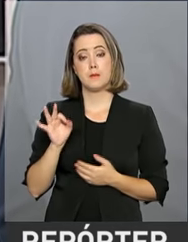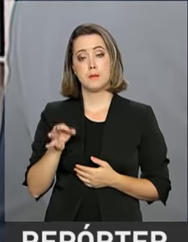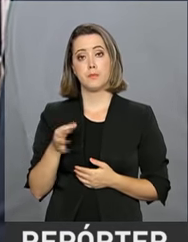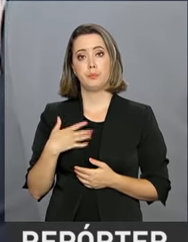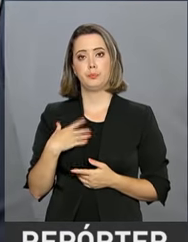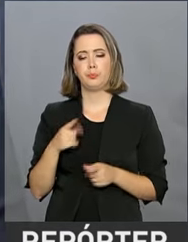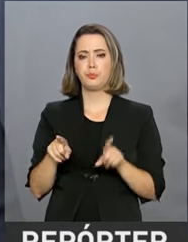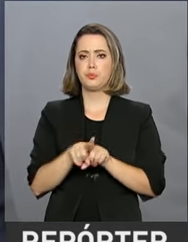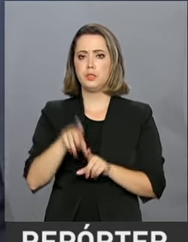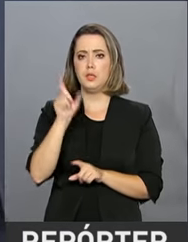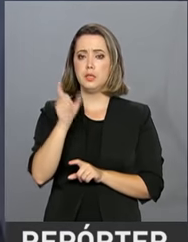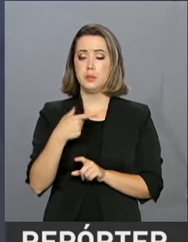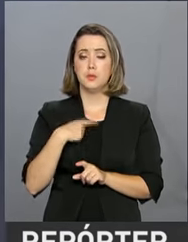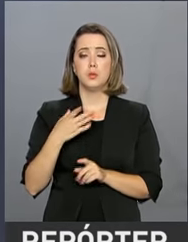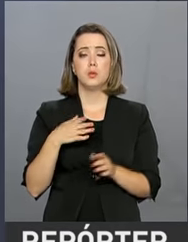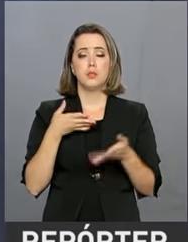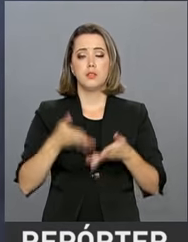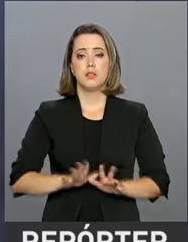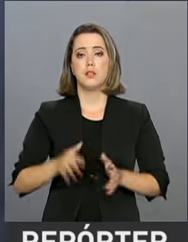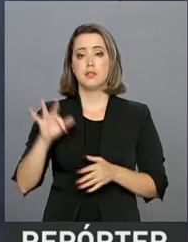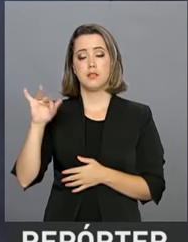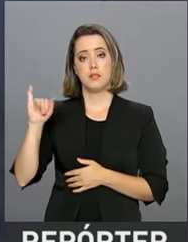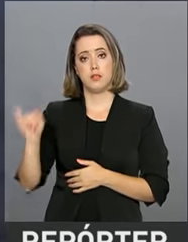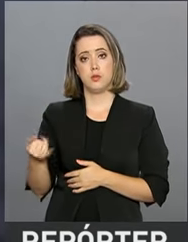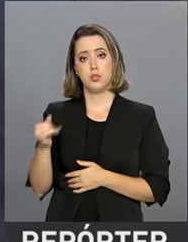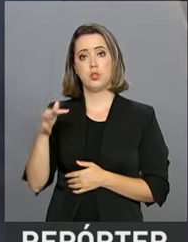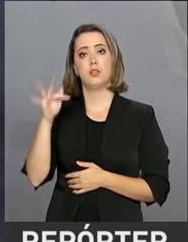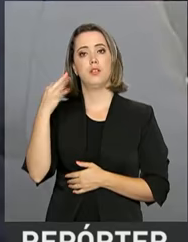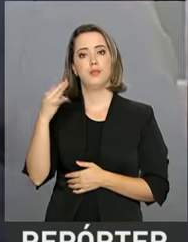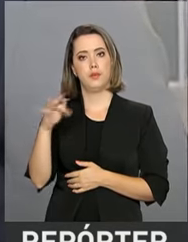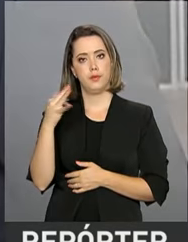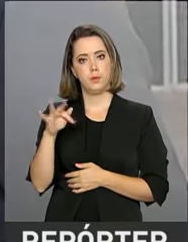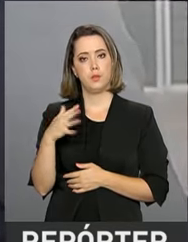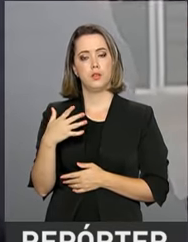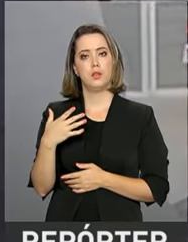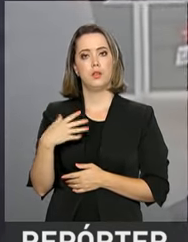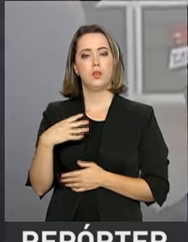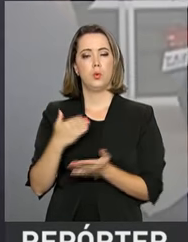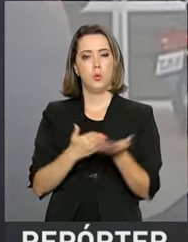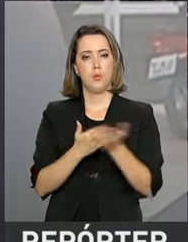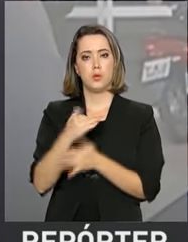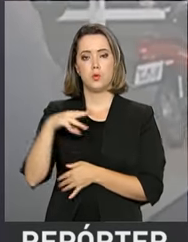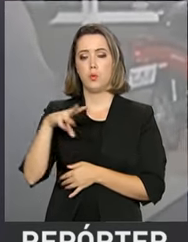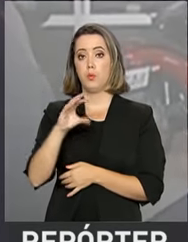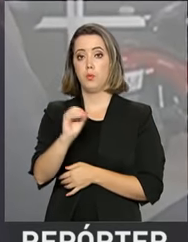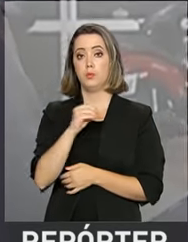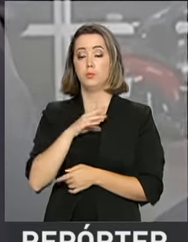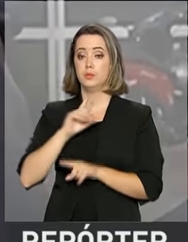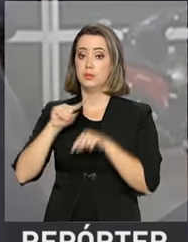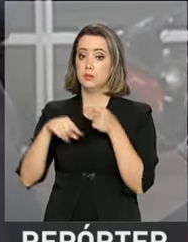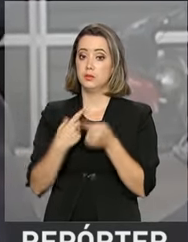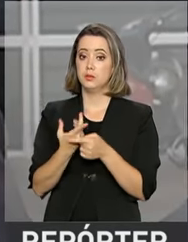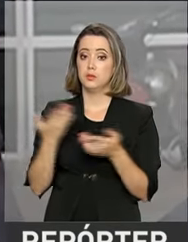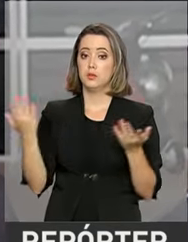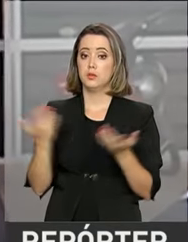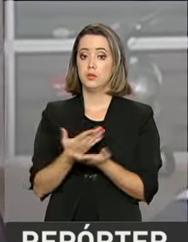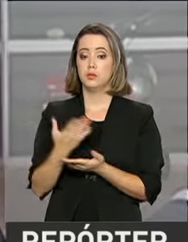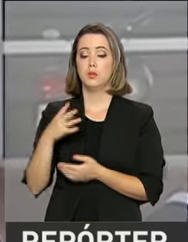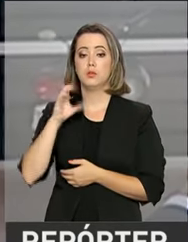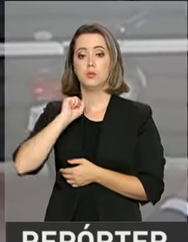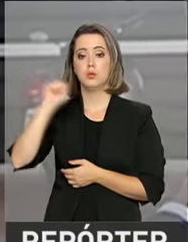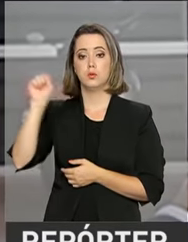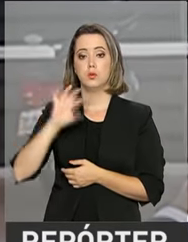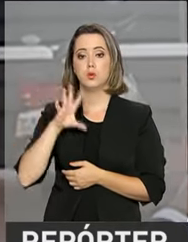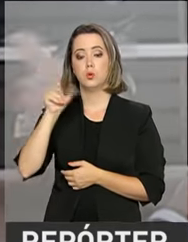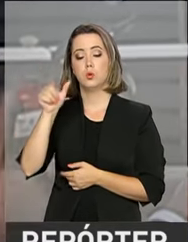nascidos em janeiro e fevereiro que já iniciaram o saque em março quanto o início do calendário agora em abril